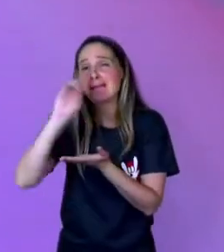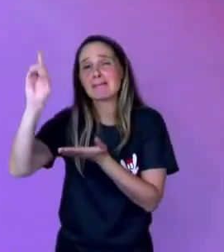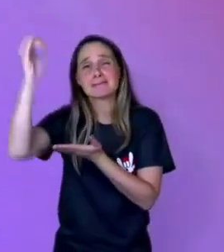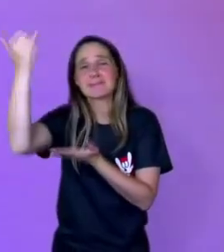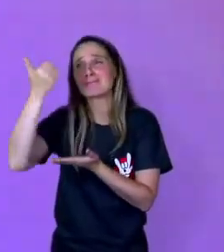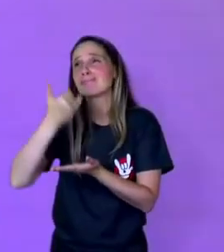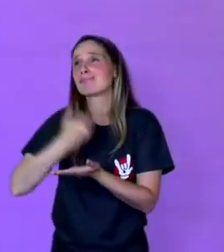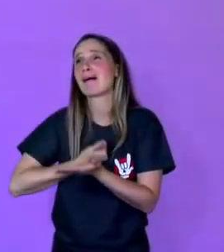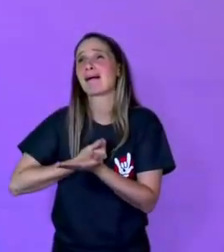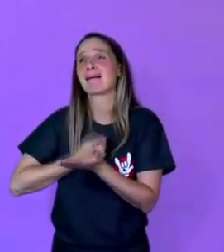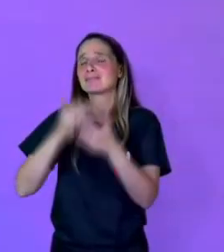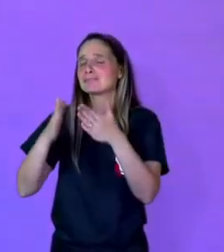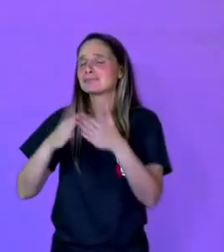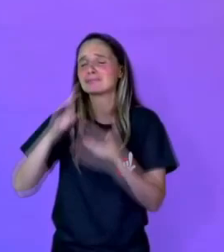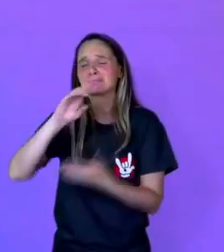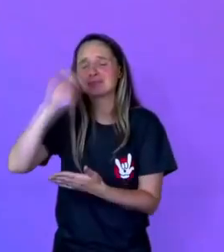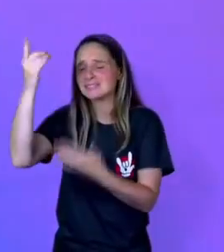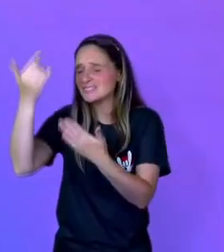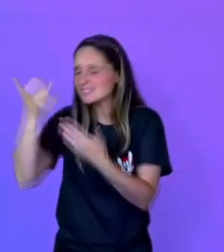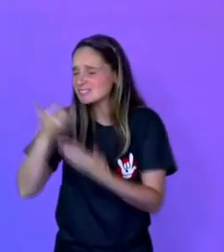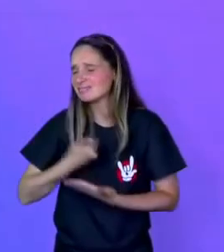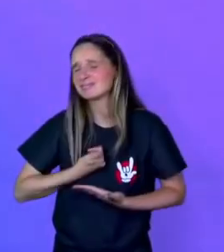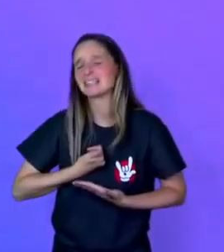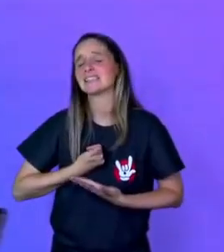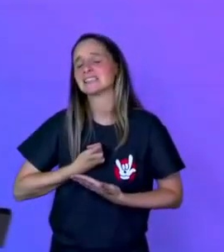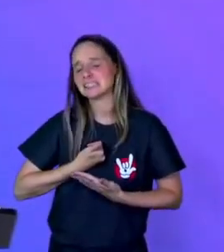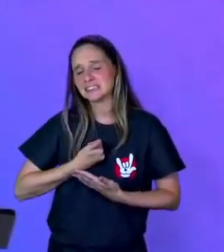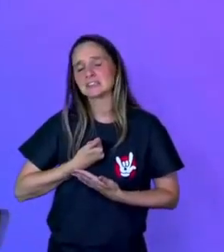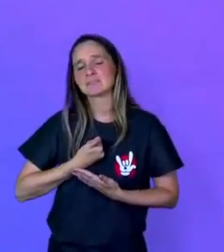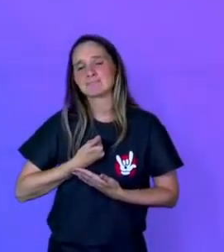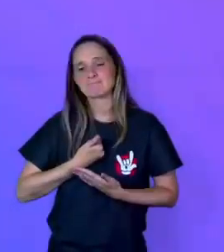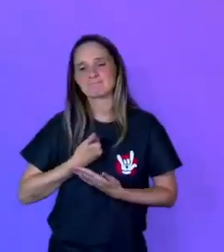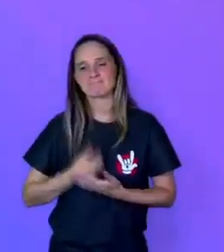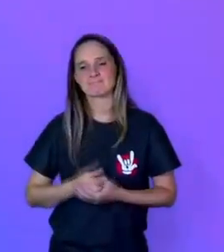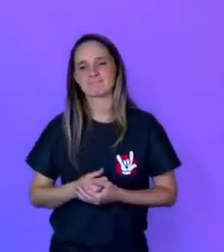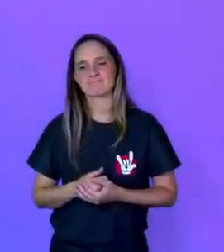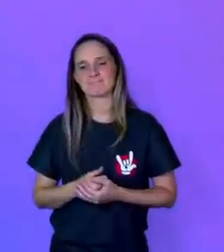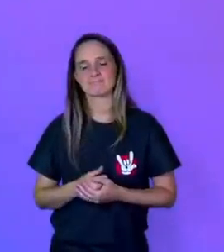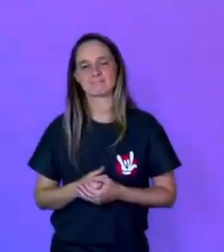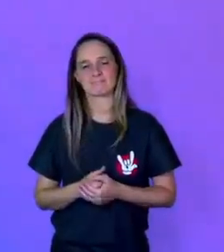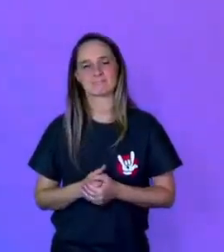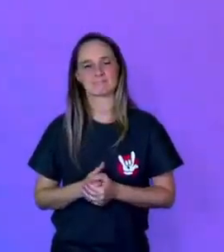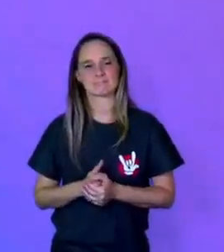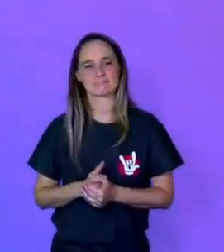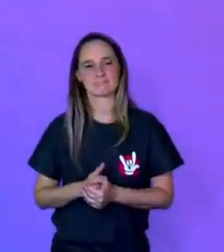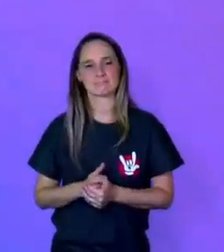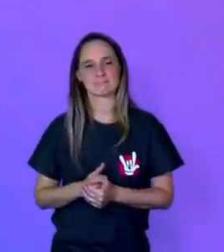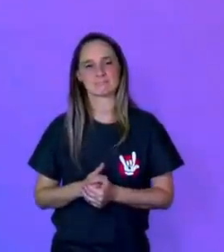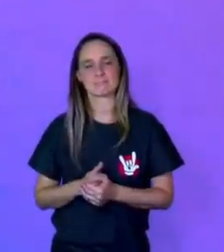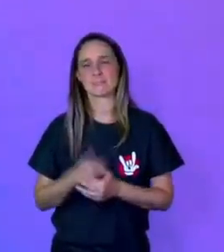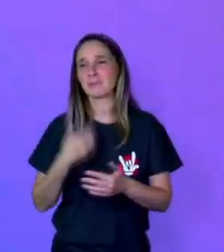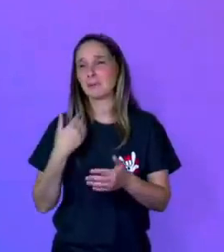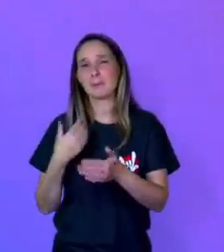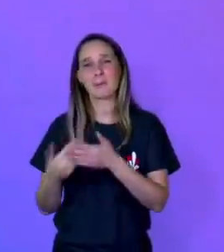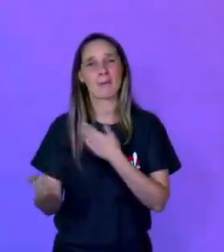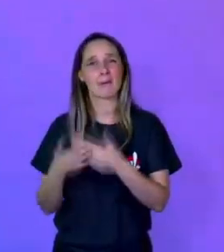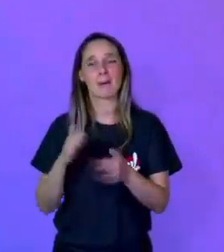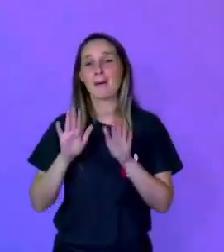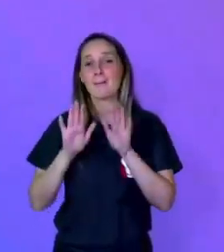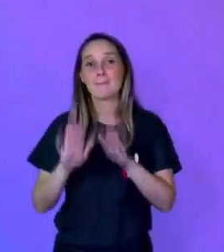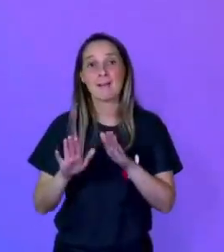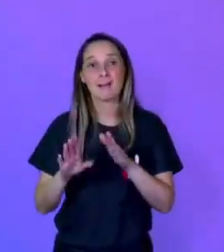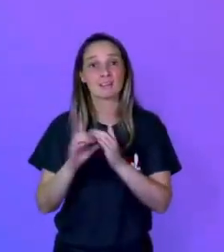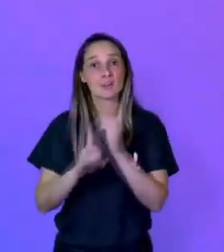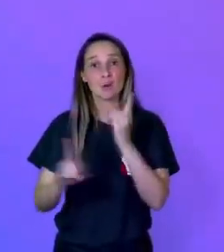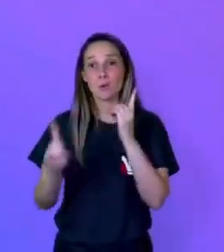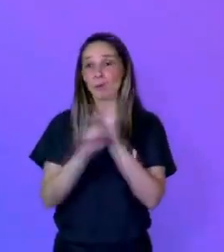vezes é um versículo, às vezes é algo que... Enfim, mas o culto terminou e eu não ouvi nada da parte de Deus. Eu não conseguia nem